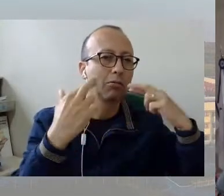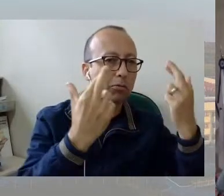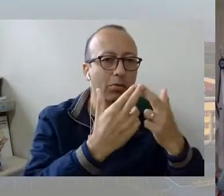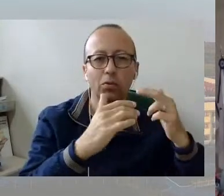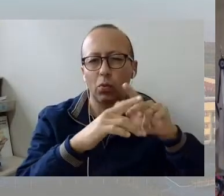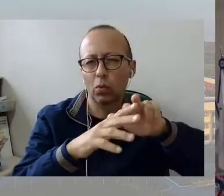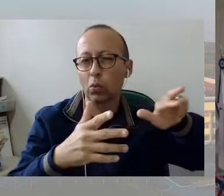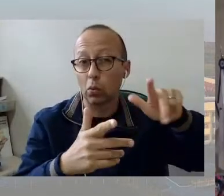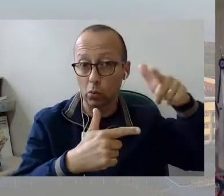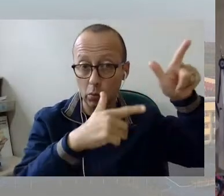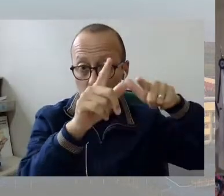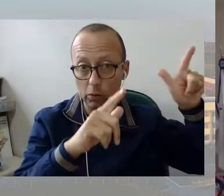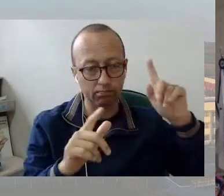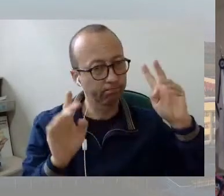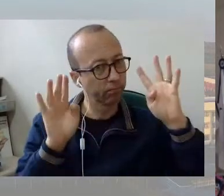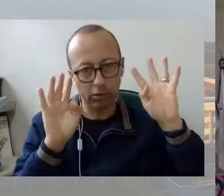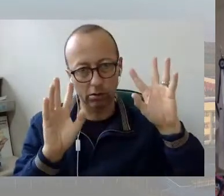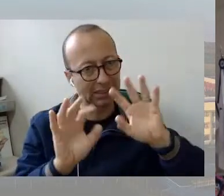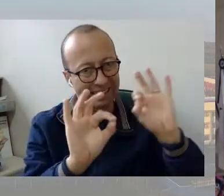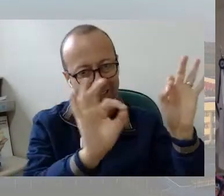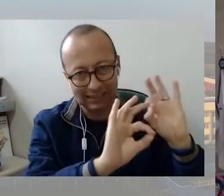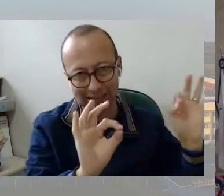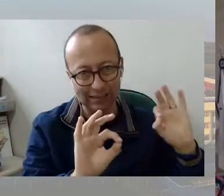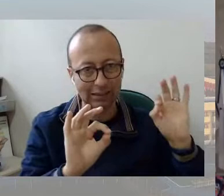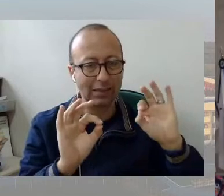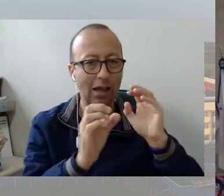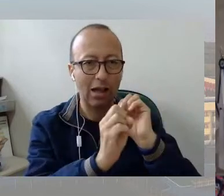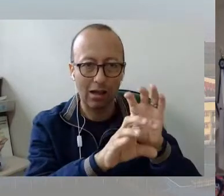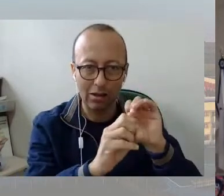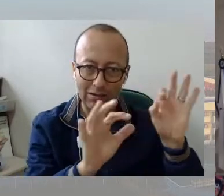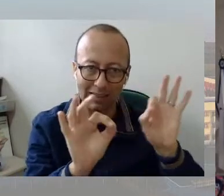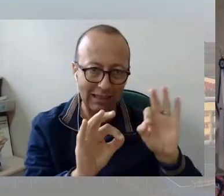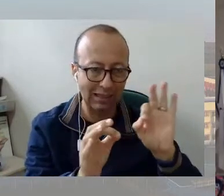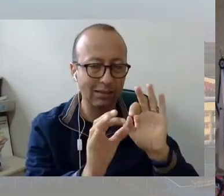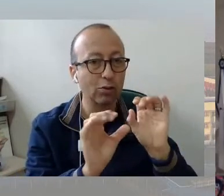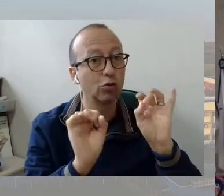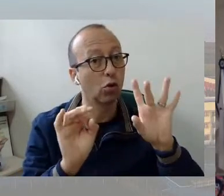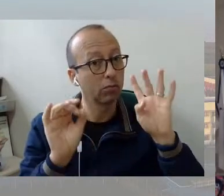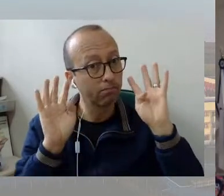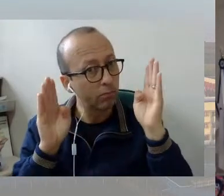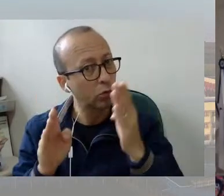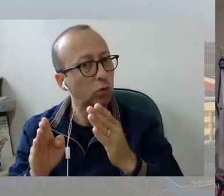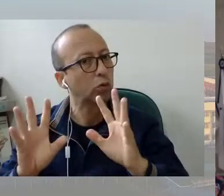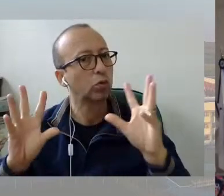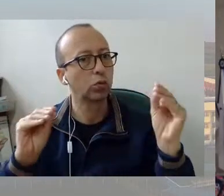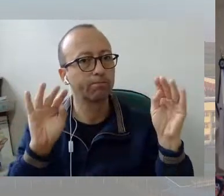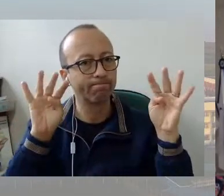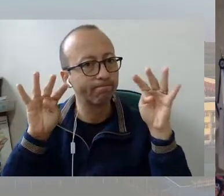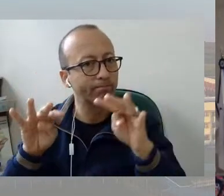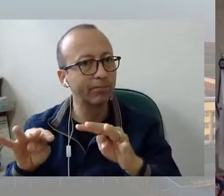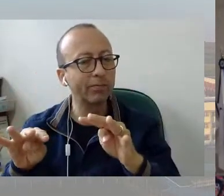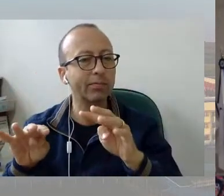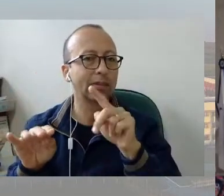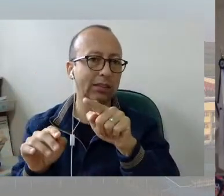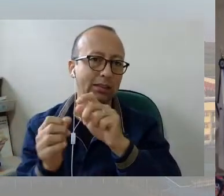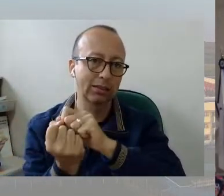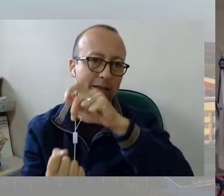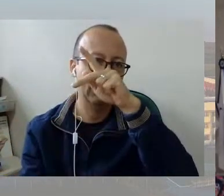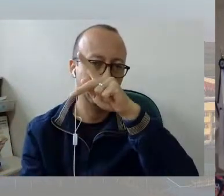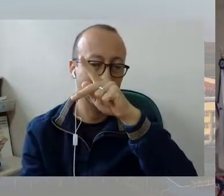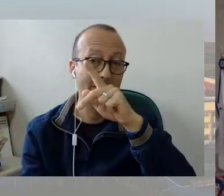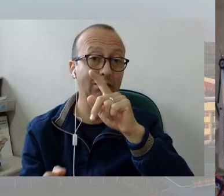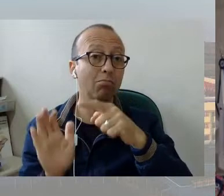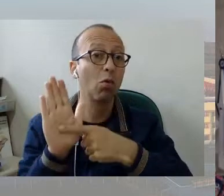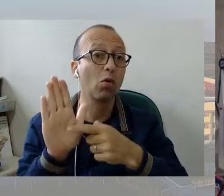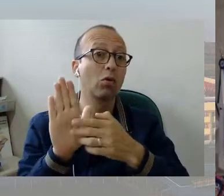tem que concentrar no CIEP. Tá? E o CIEP é um evento, né, obviamente, de integração da universidade, da hora da gente mostrar o que a gente produz